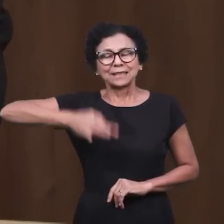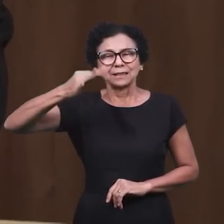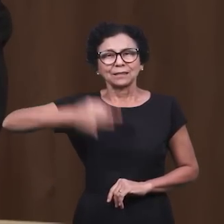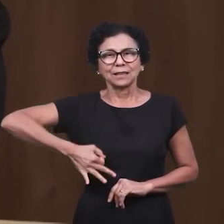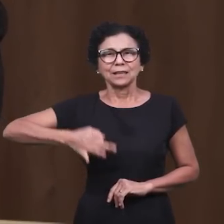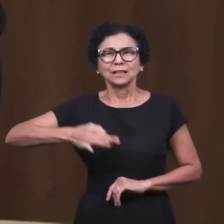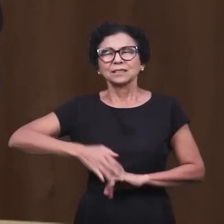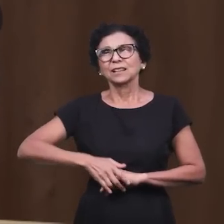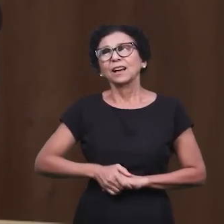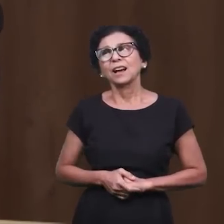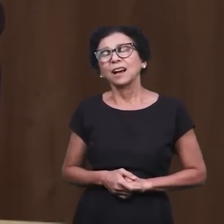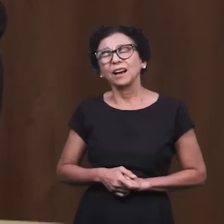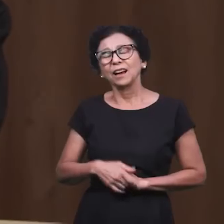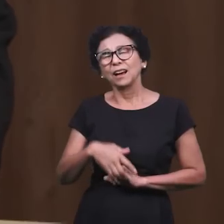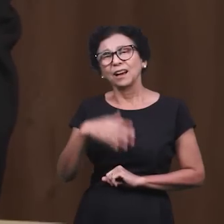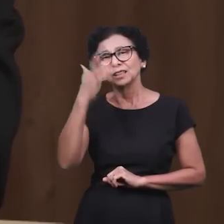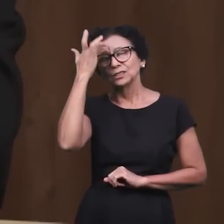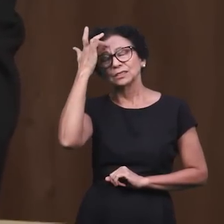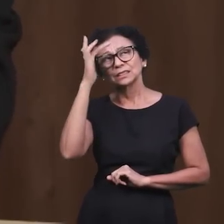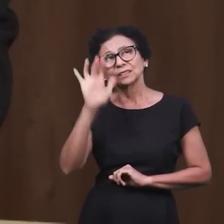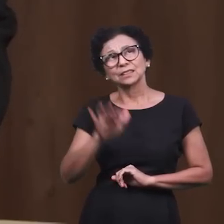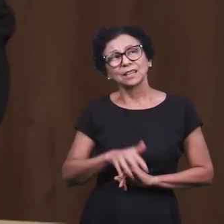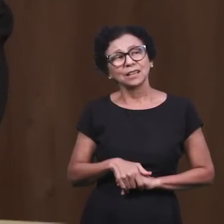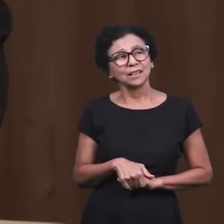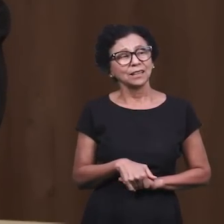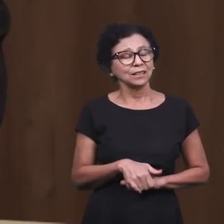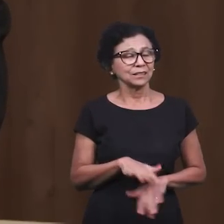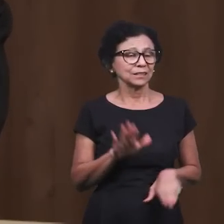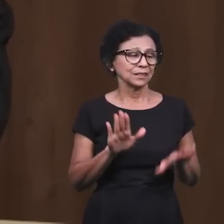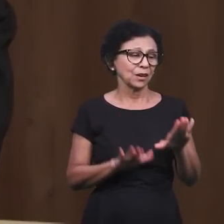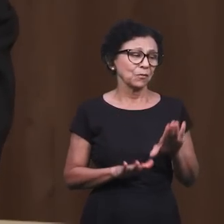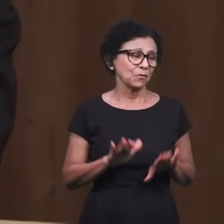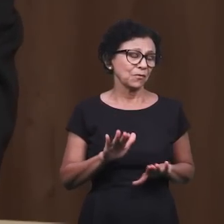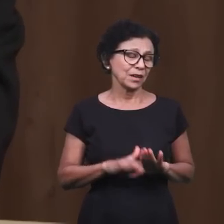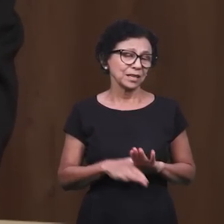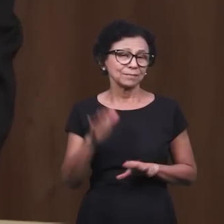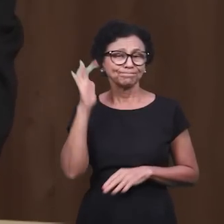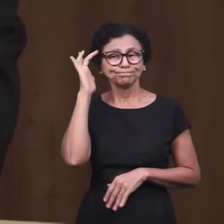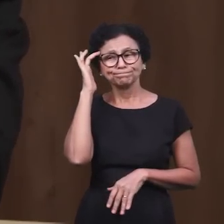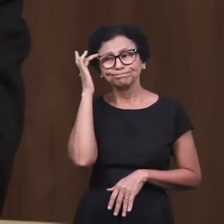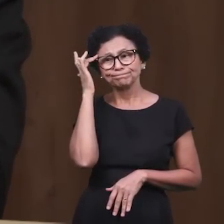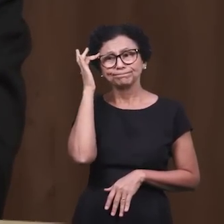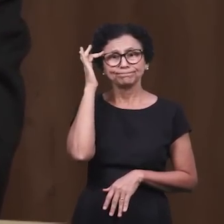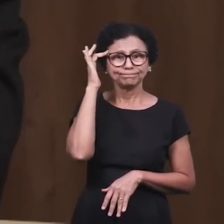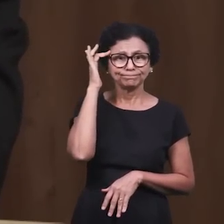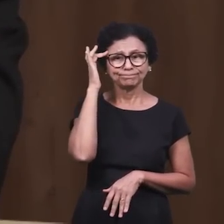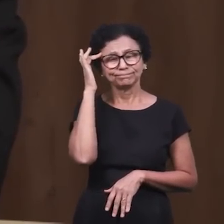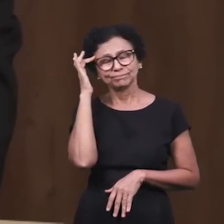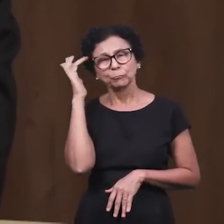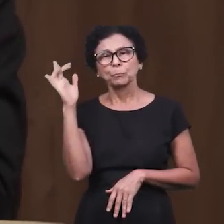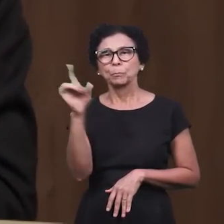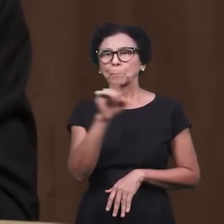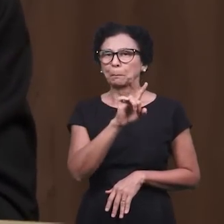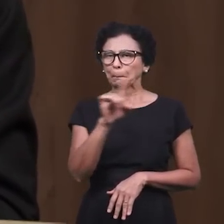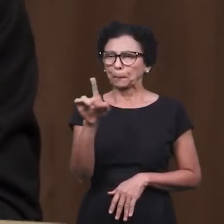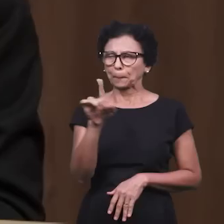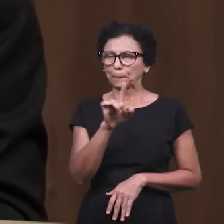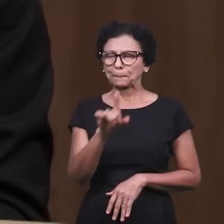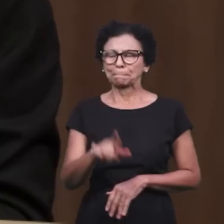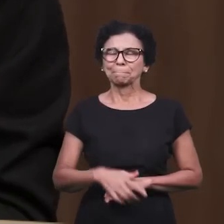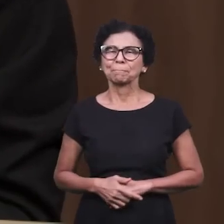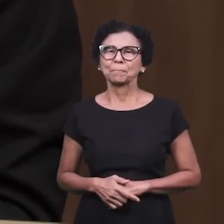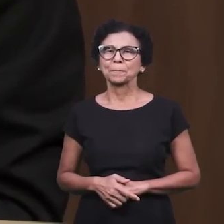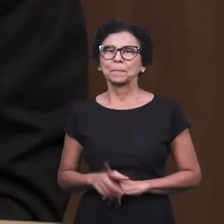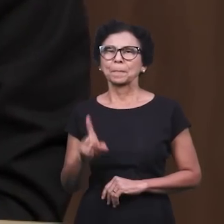pessoas fracas, Verdade. Exatamente. pessoas que não têm persistência. Perseverança. Então, esse ponto é um ponto muito